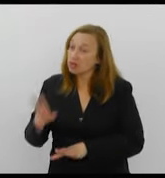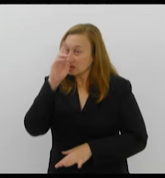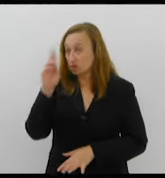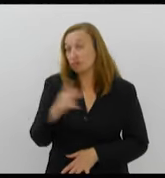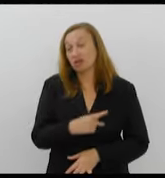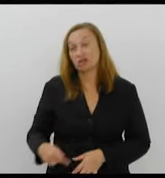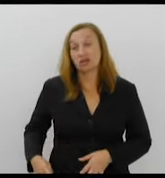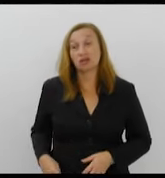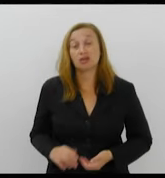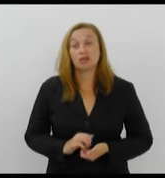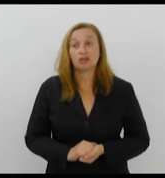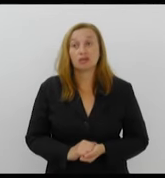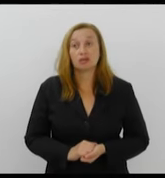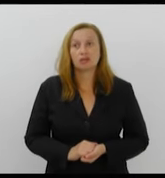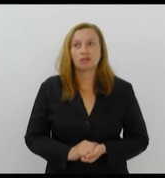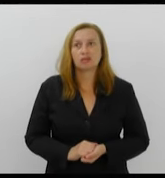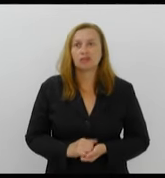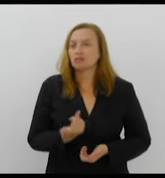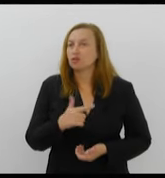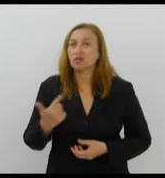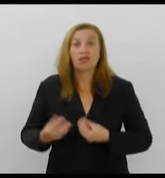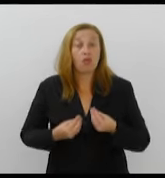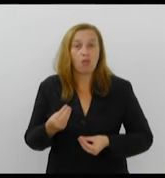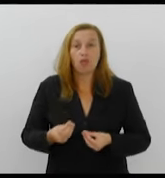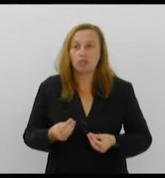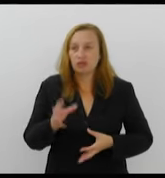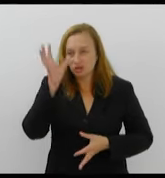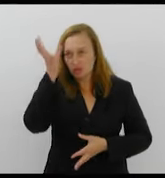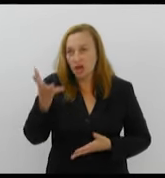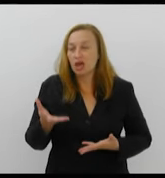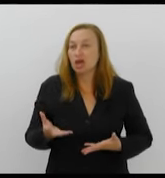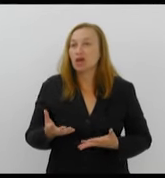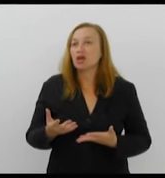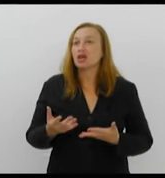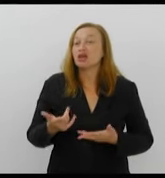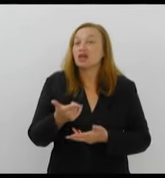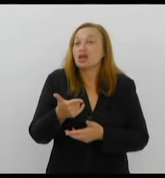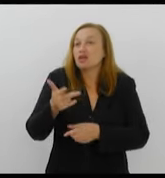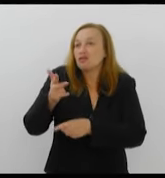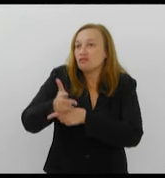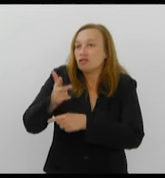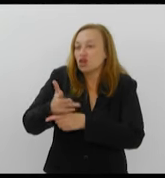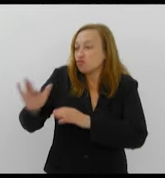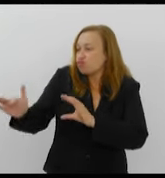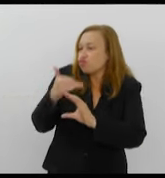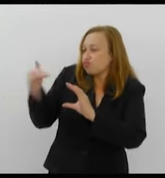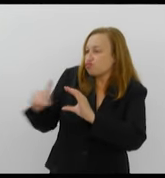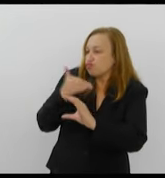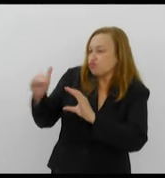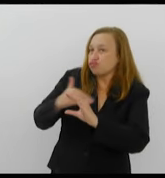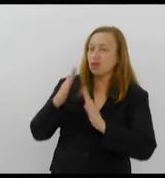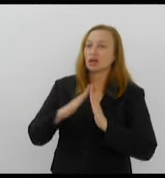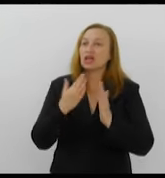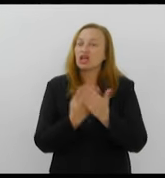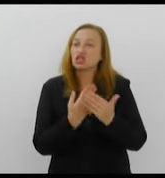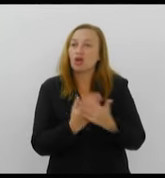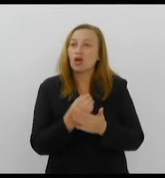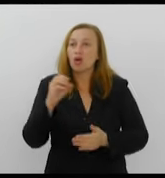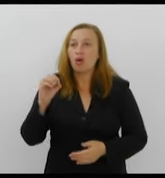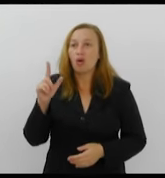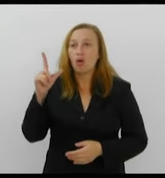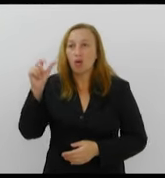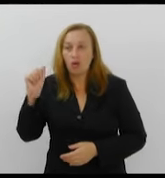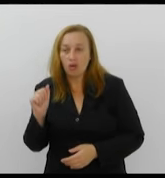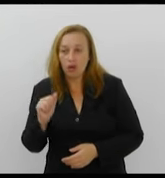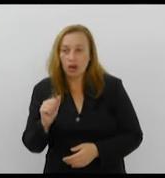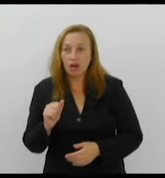presidente, ficou insustentável. Meu gabinete recebeu vídeos de escolas como o CIEP Olga Tuller, localizado